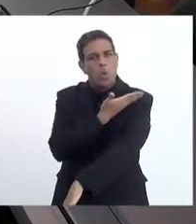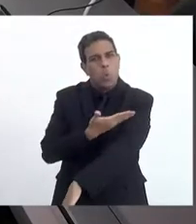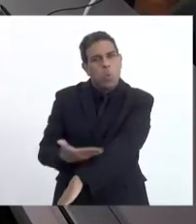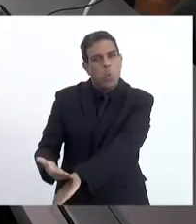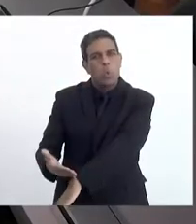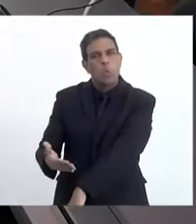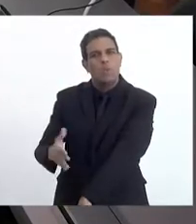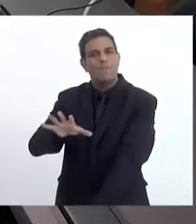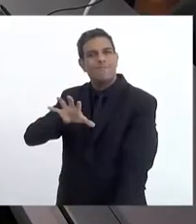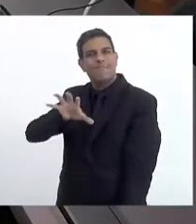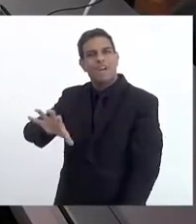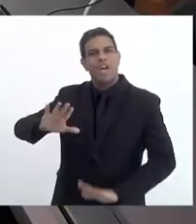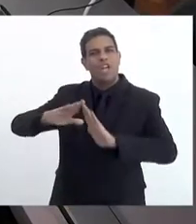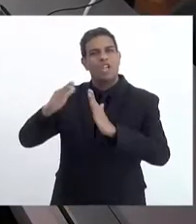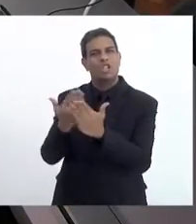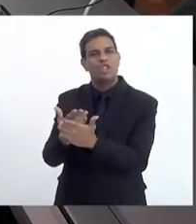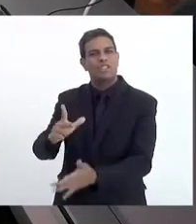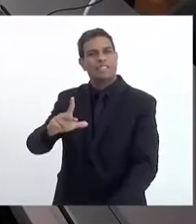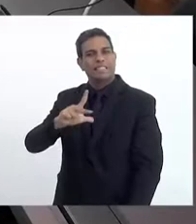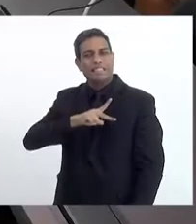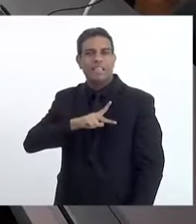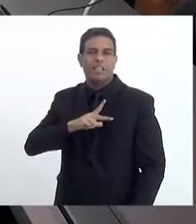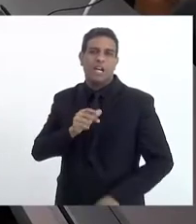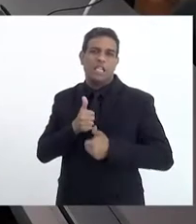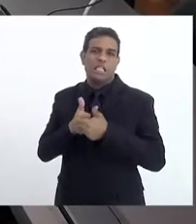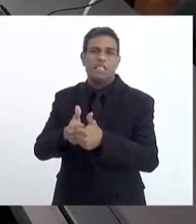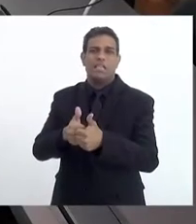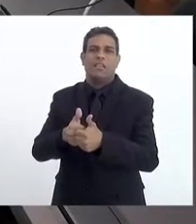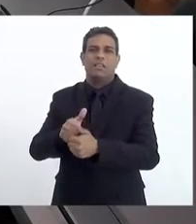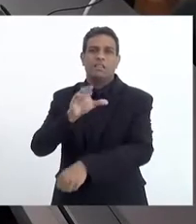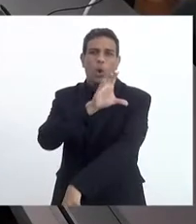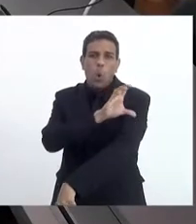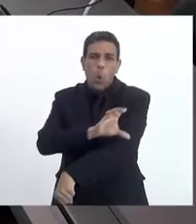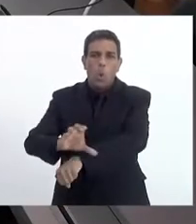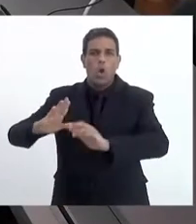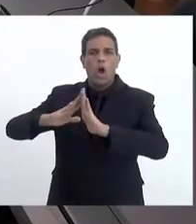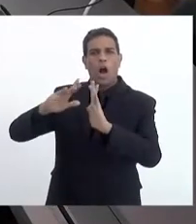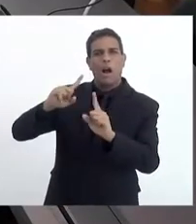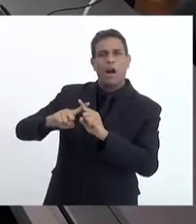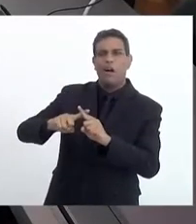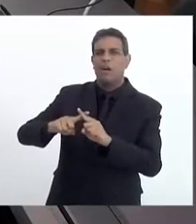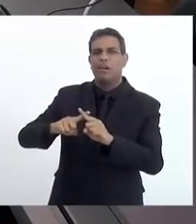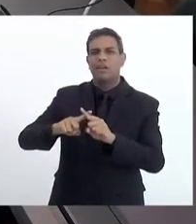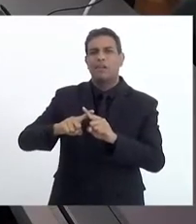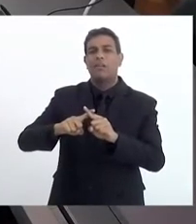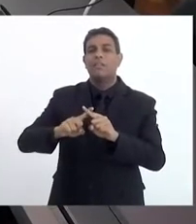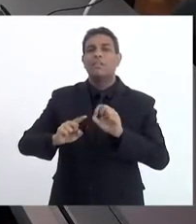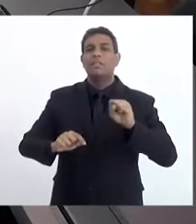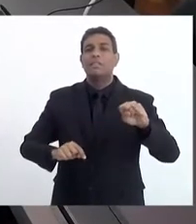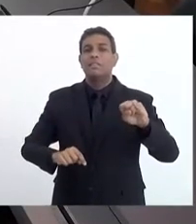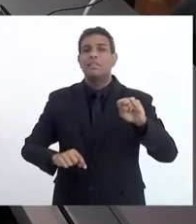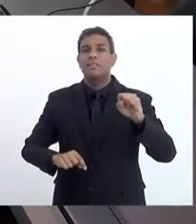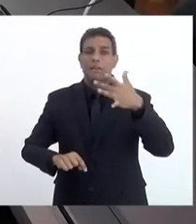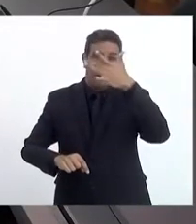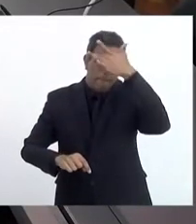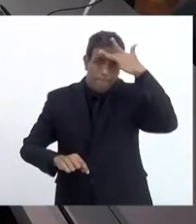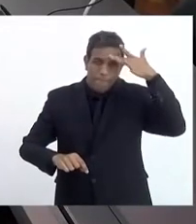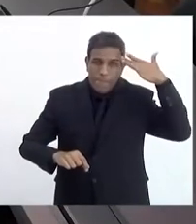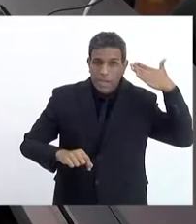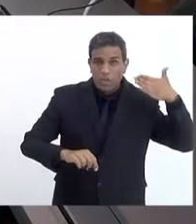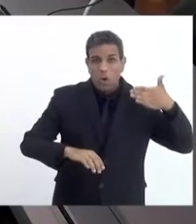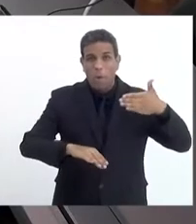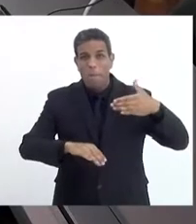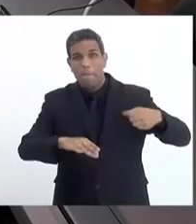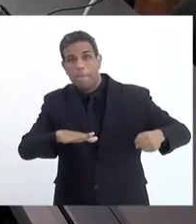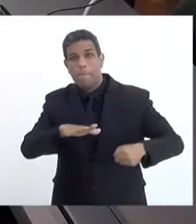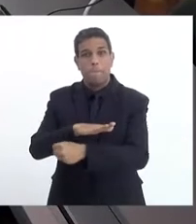conceitos que são... Escola de igreja, né? A escola tem conceito. Não, ninguém é obrigado a colocar uma pessoa, uma criança numa escola religiosa, mas quando